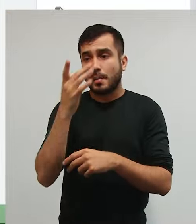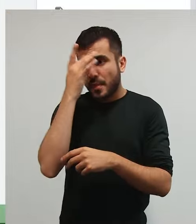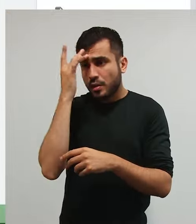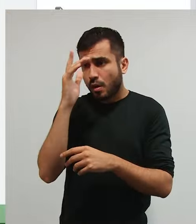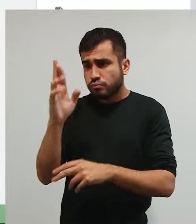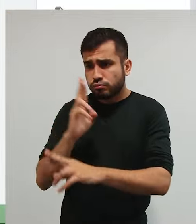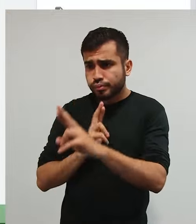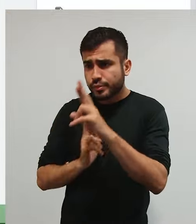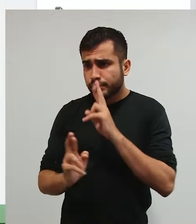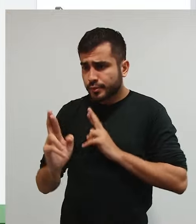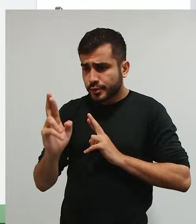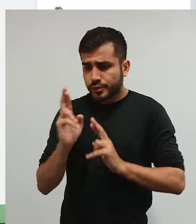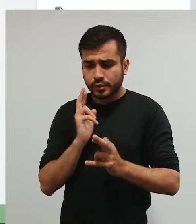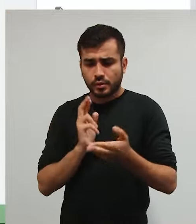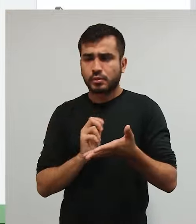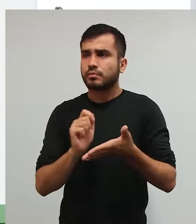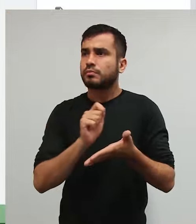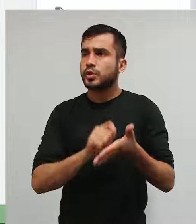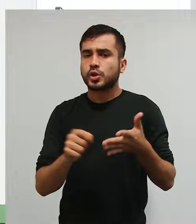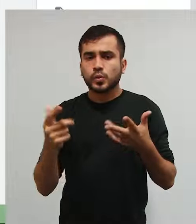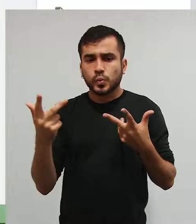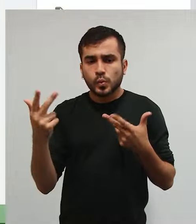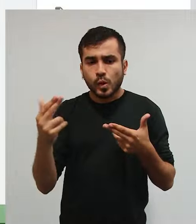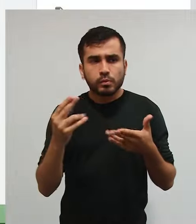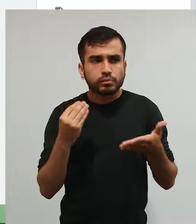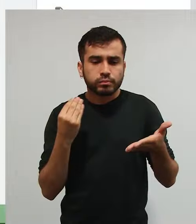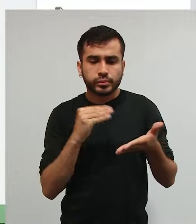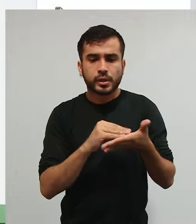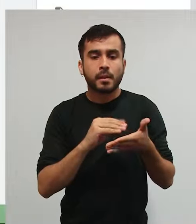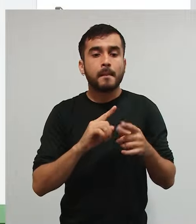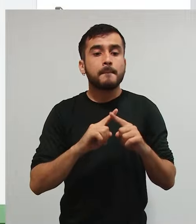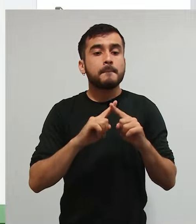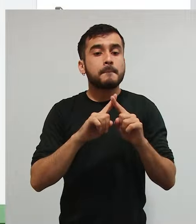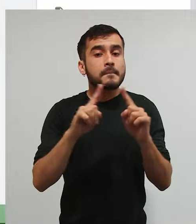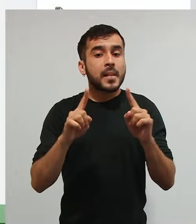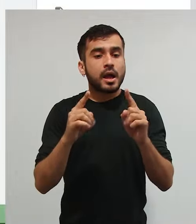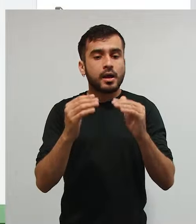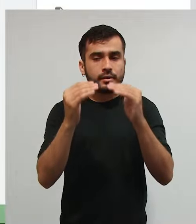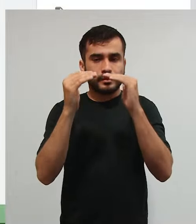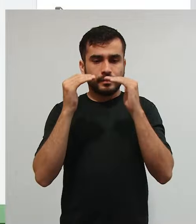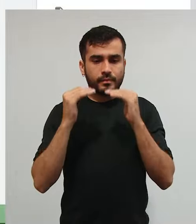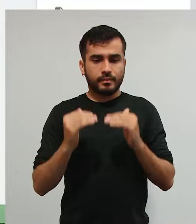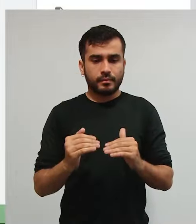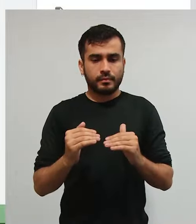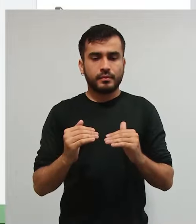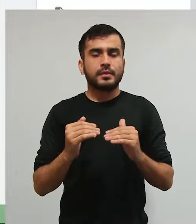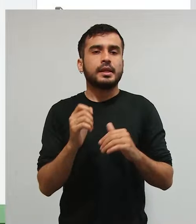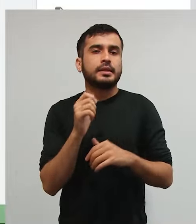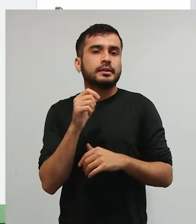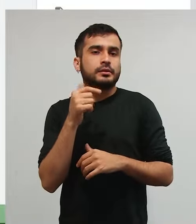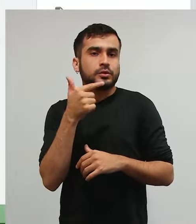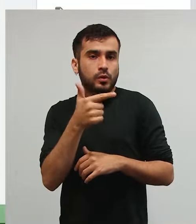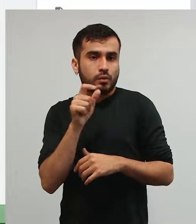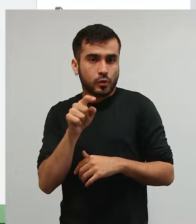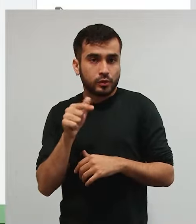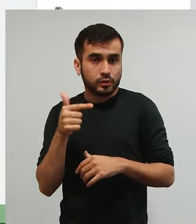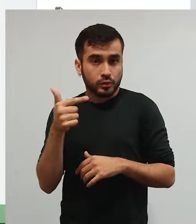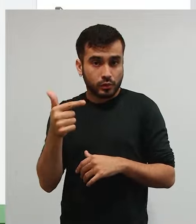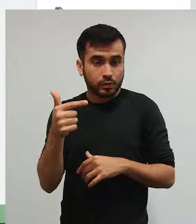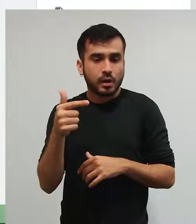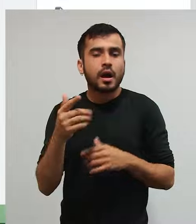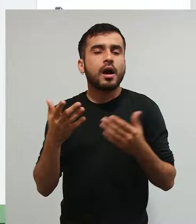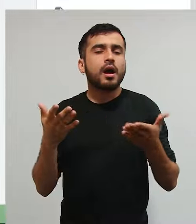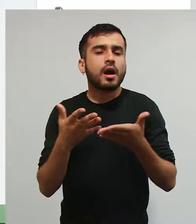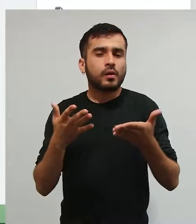das perguntas feitas, ok? Você insere tal qual foi respondido.